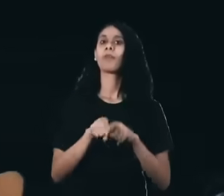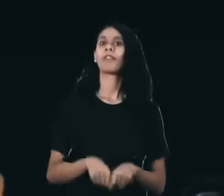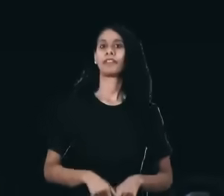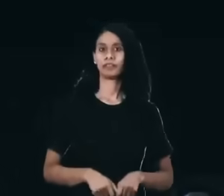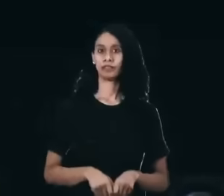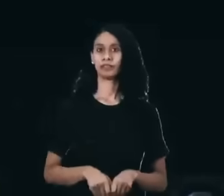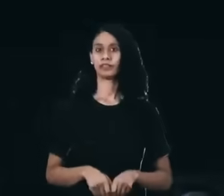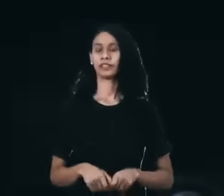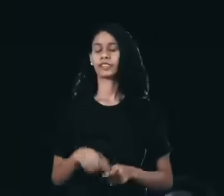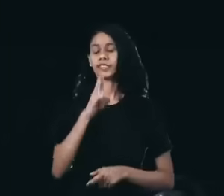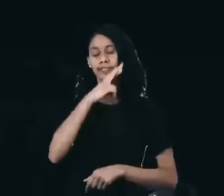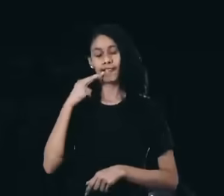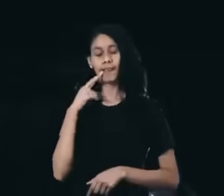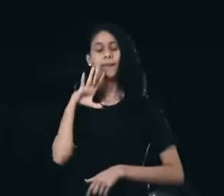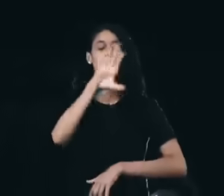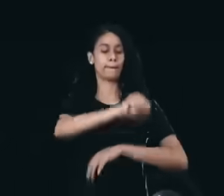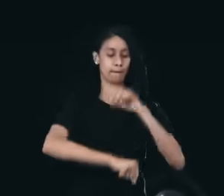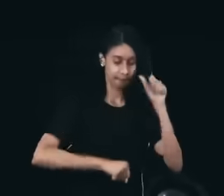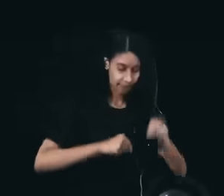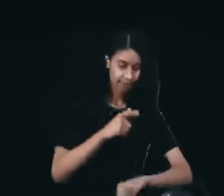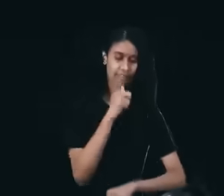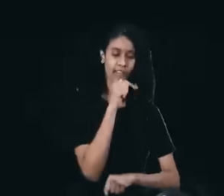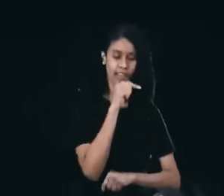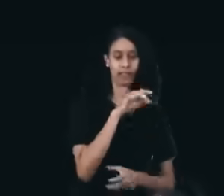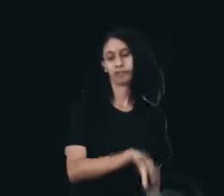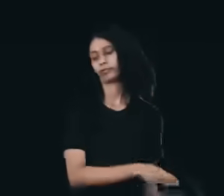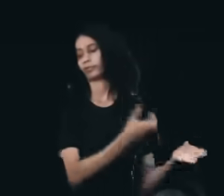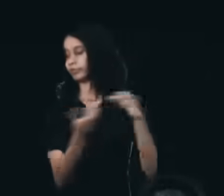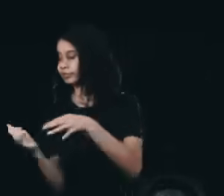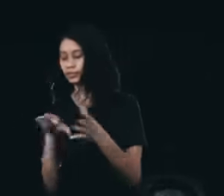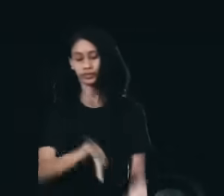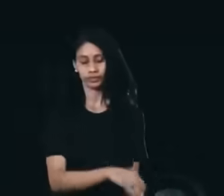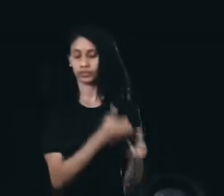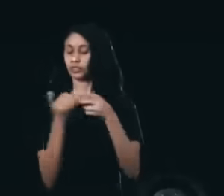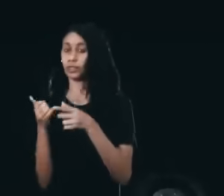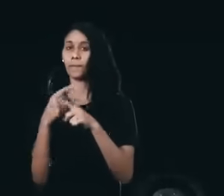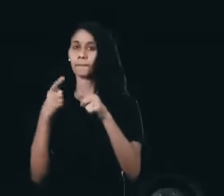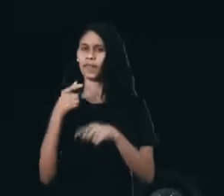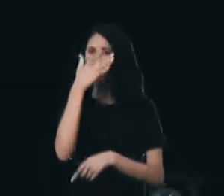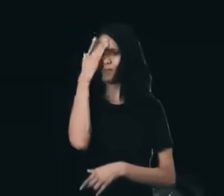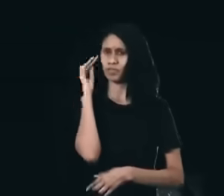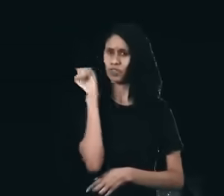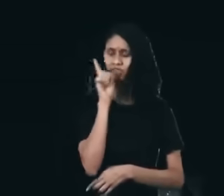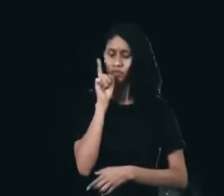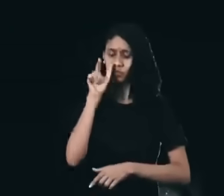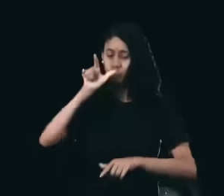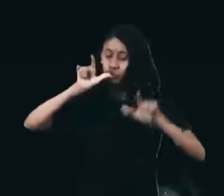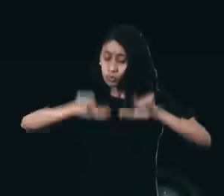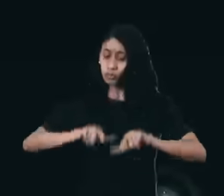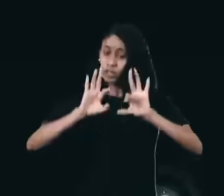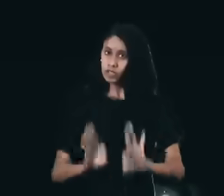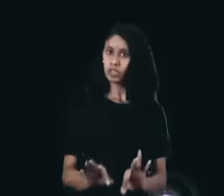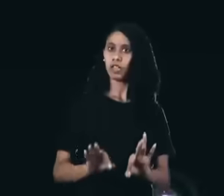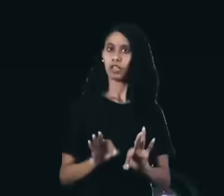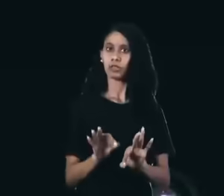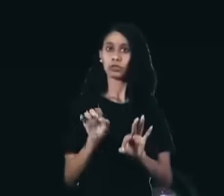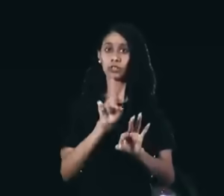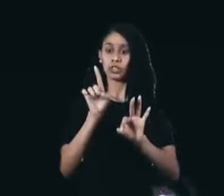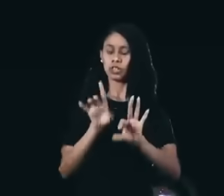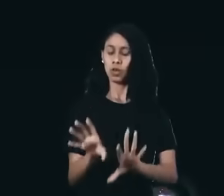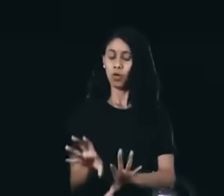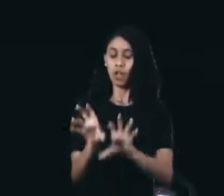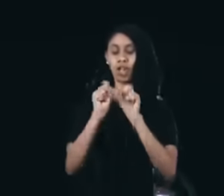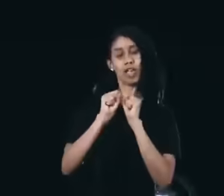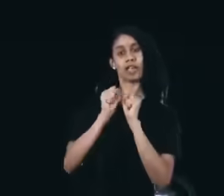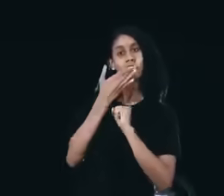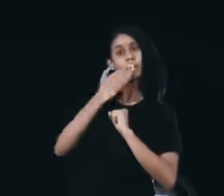pegar água. Muitas pessoas não estão posicionadas e não estão recebendo a promessa de Deus para a